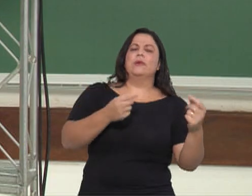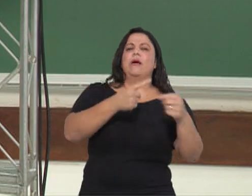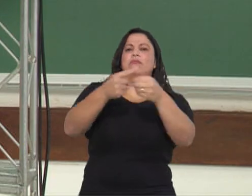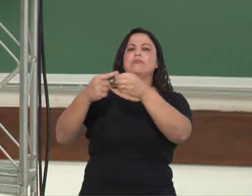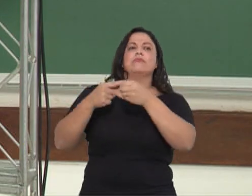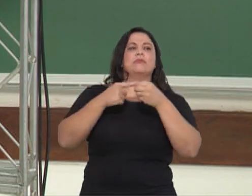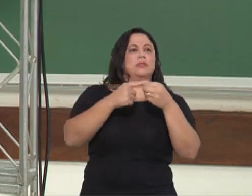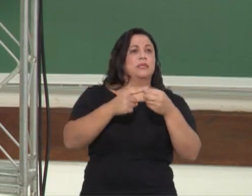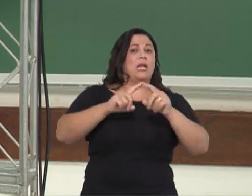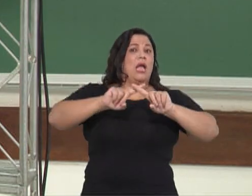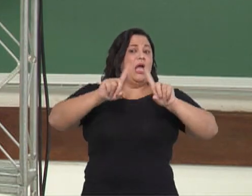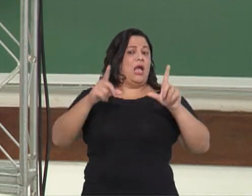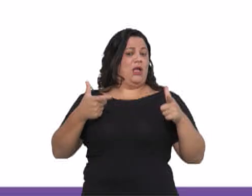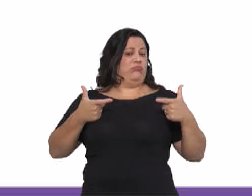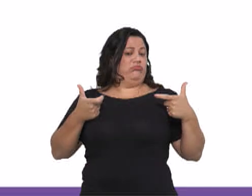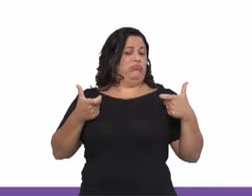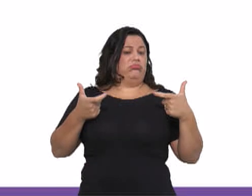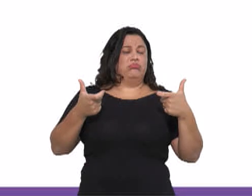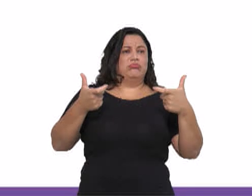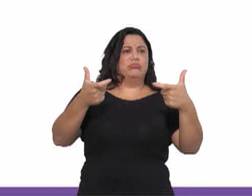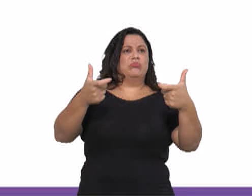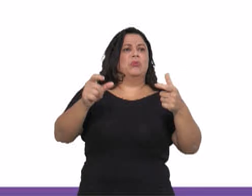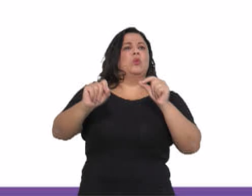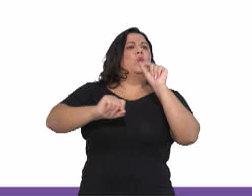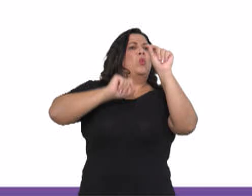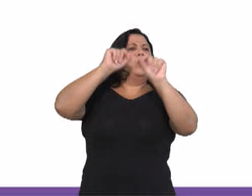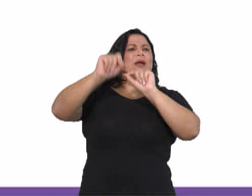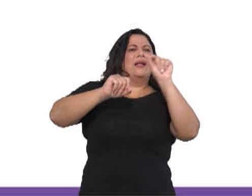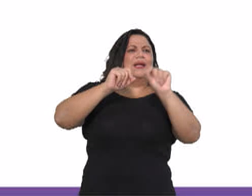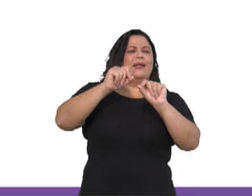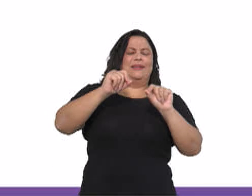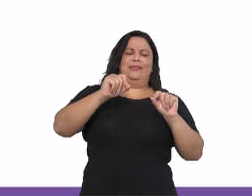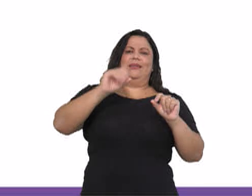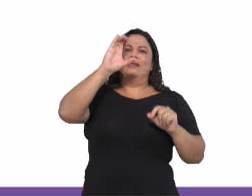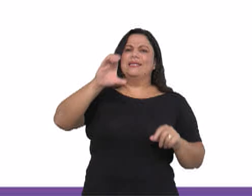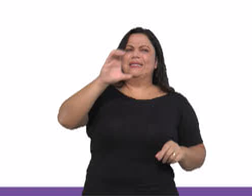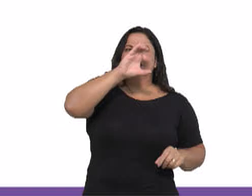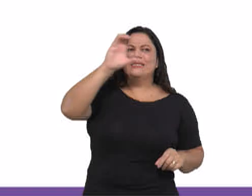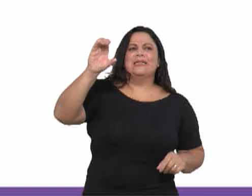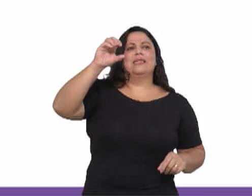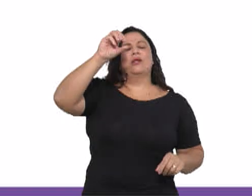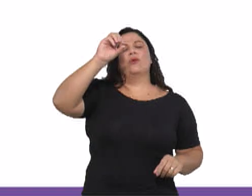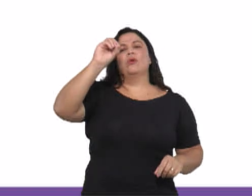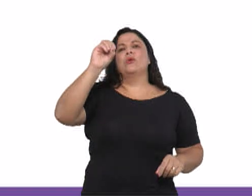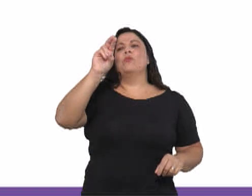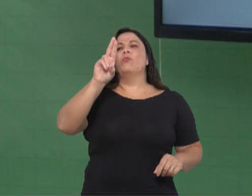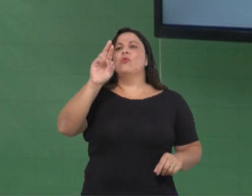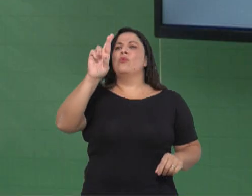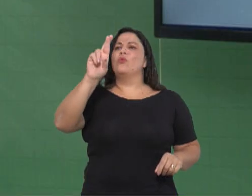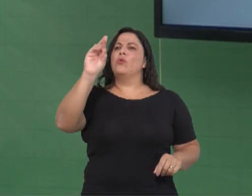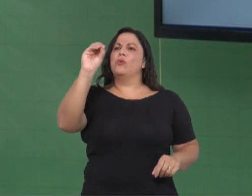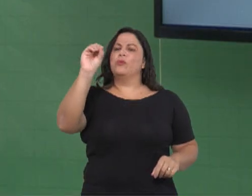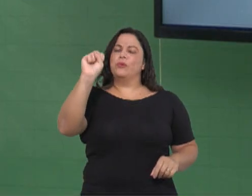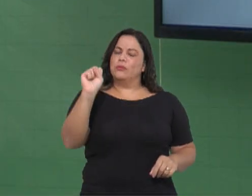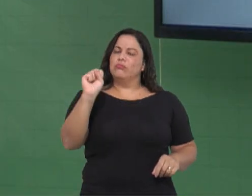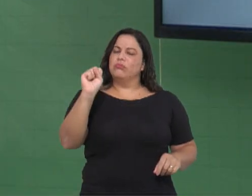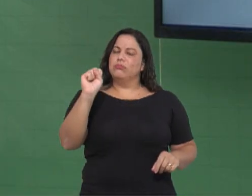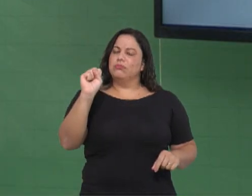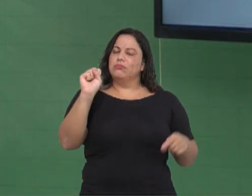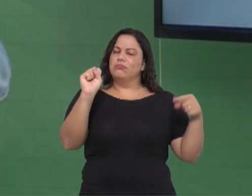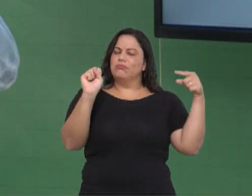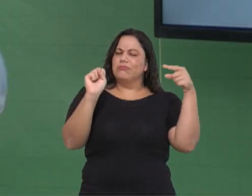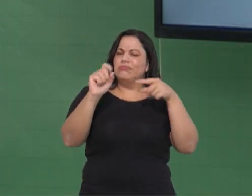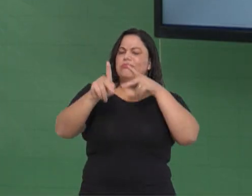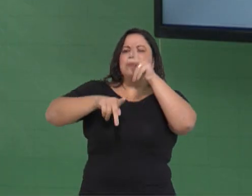falei aqui na luta entre cristãos e mouros, quem são os mouros? Bom, os mouros são povos principalmente vindos do norte da